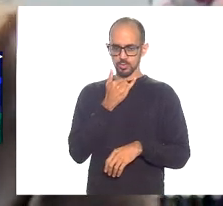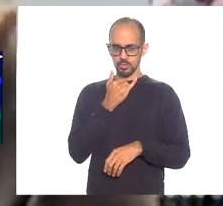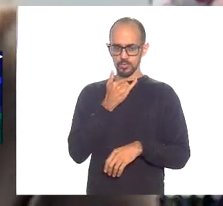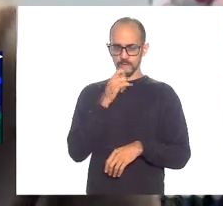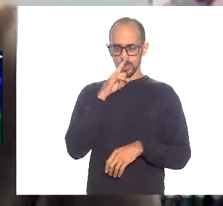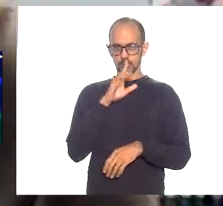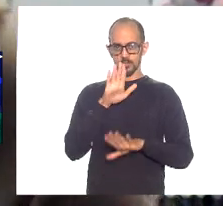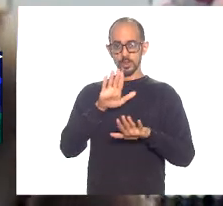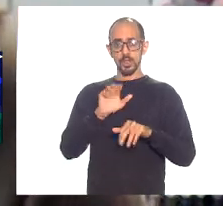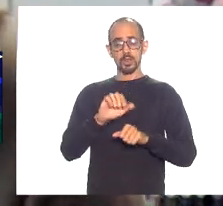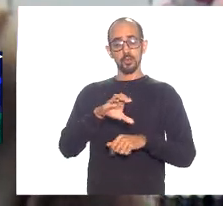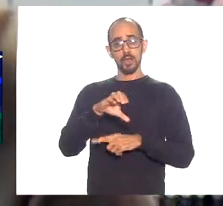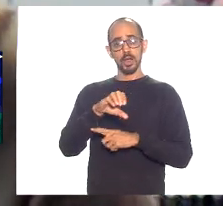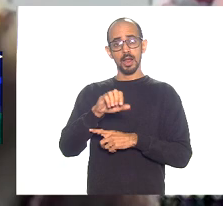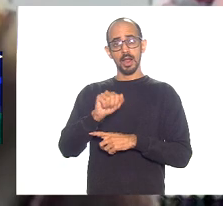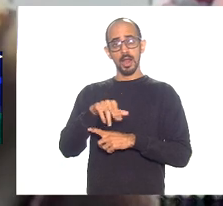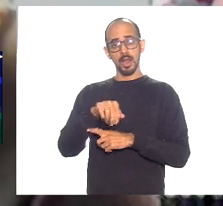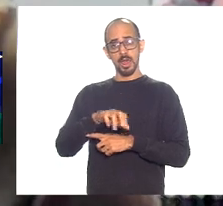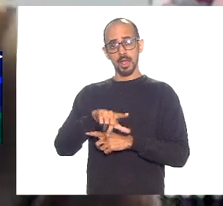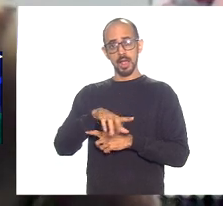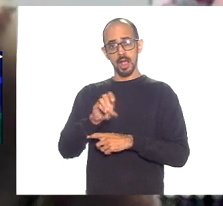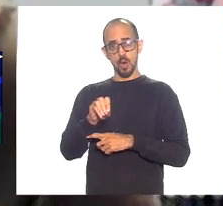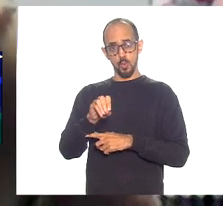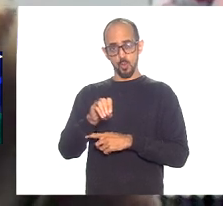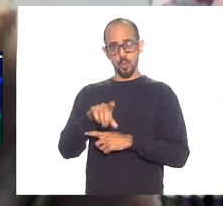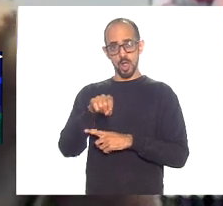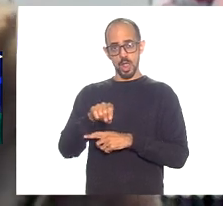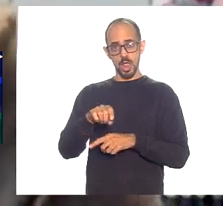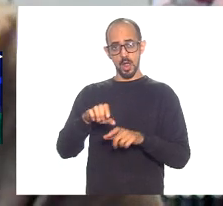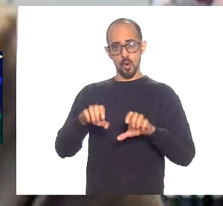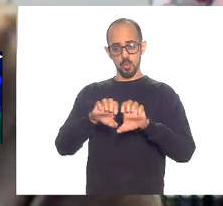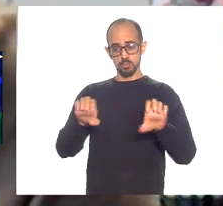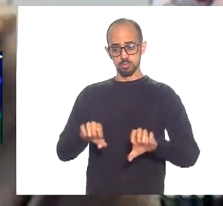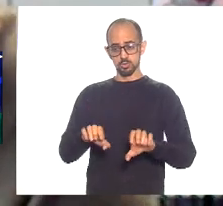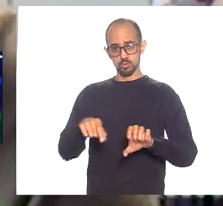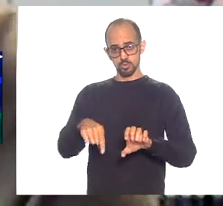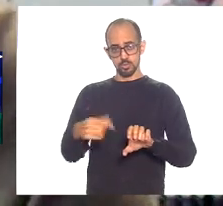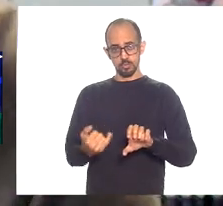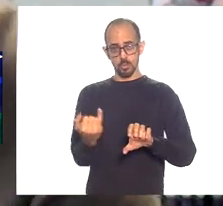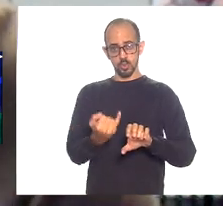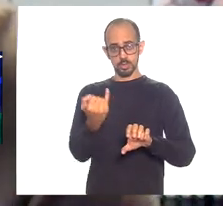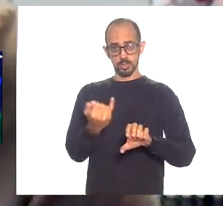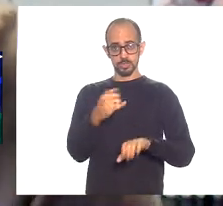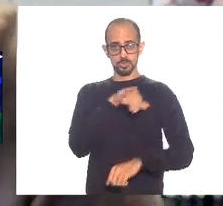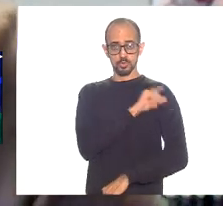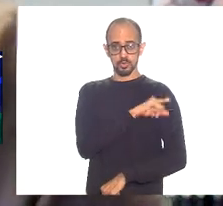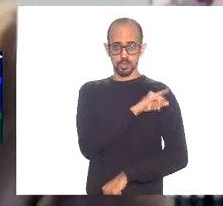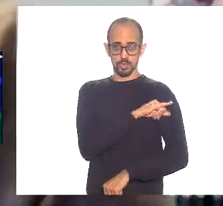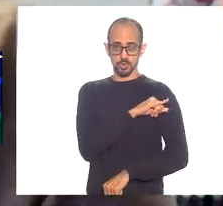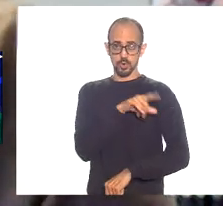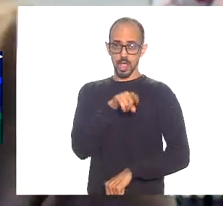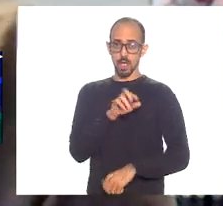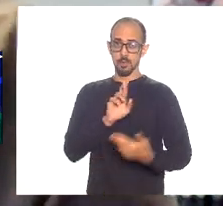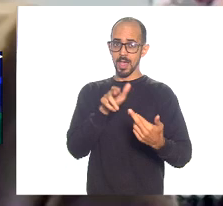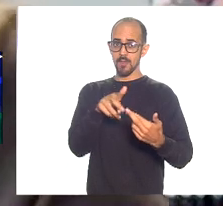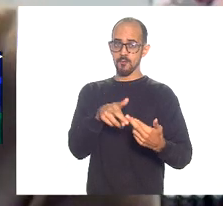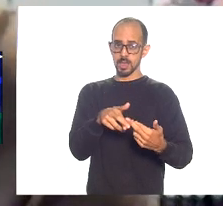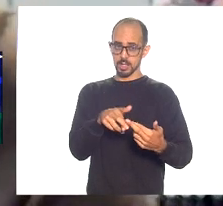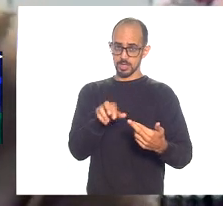e O Canecão o espaço cultural muito importante do Estado do Rio de Janeiro uma grande referência musical